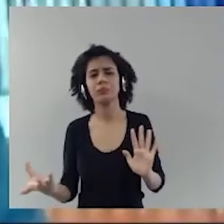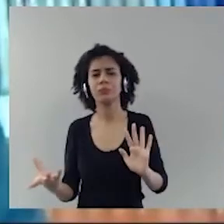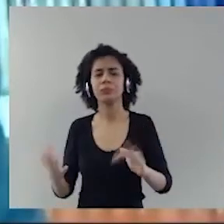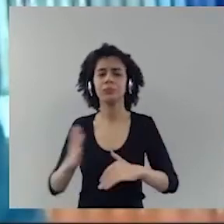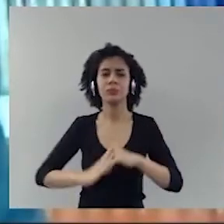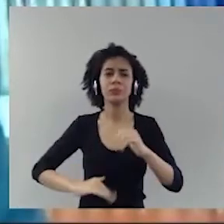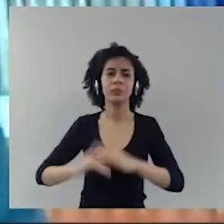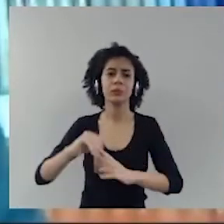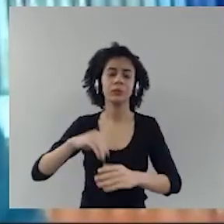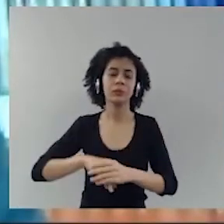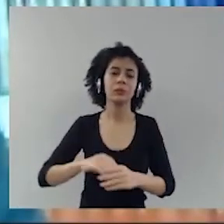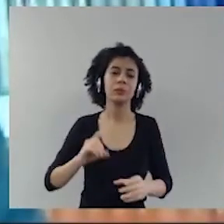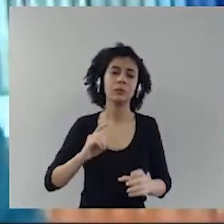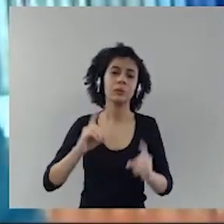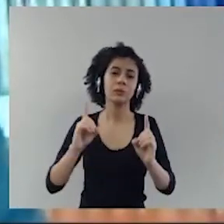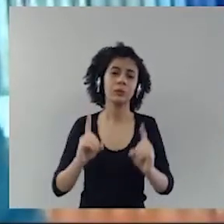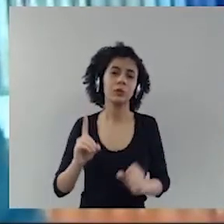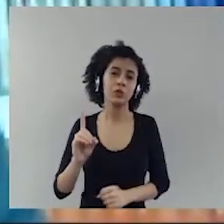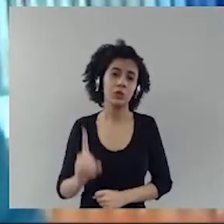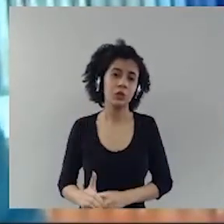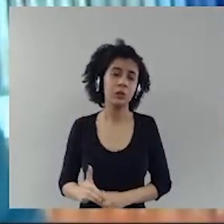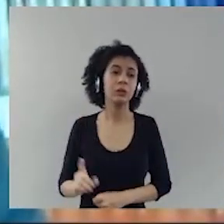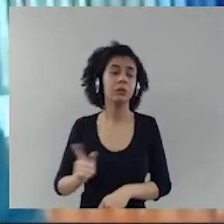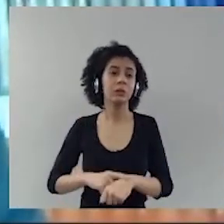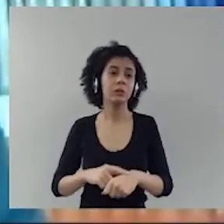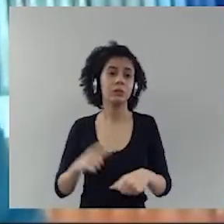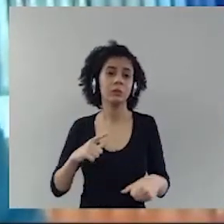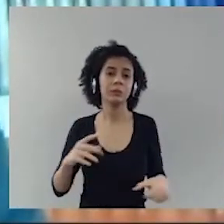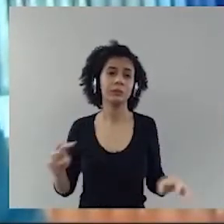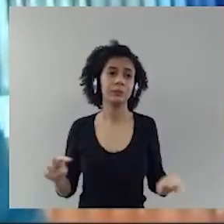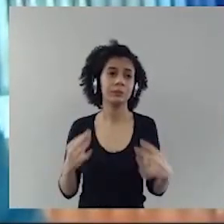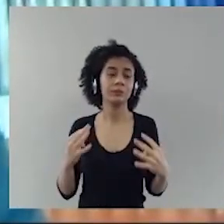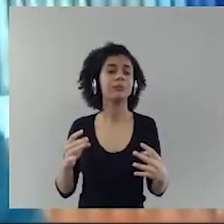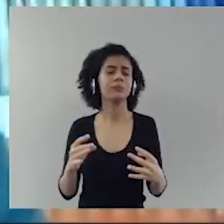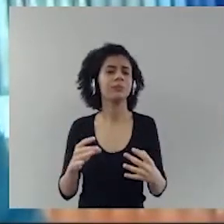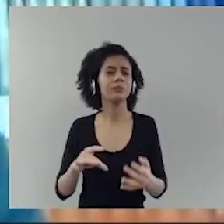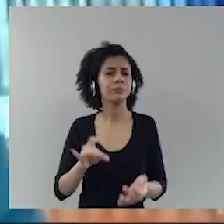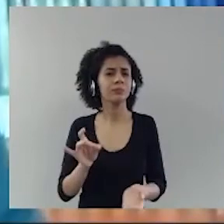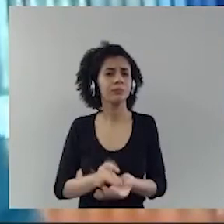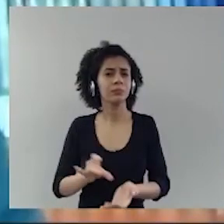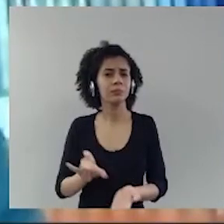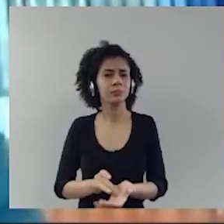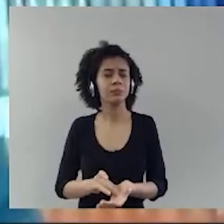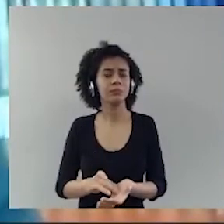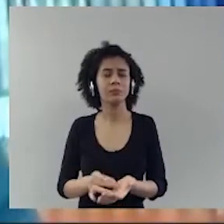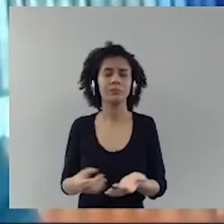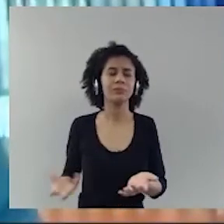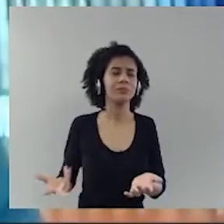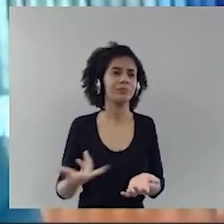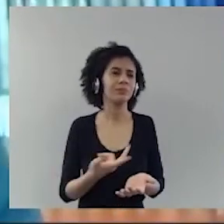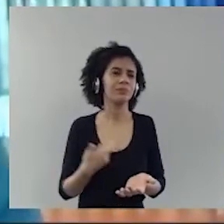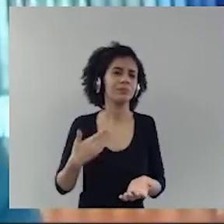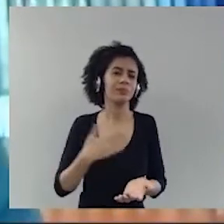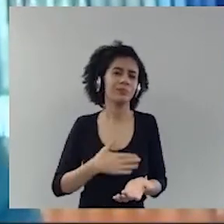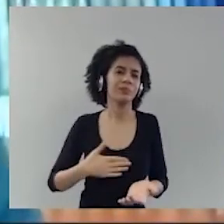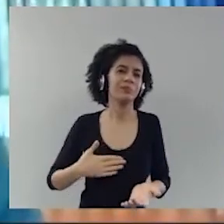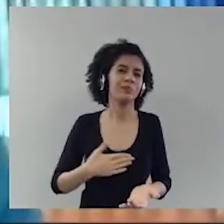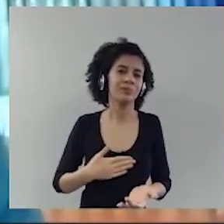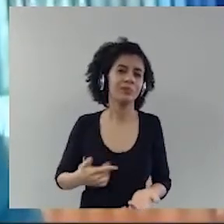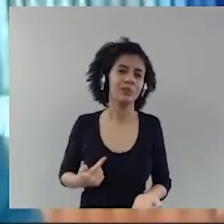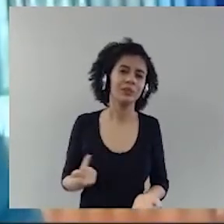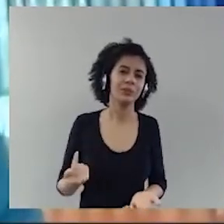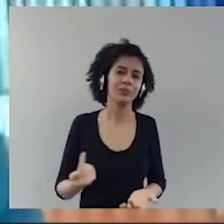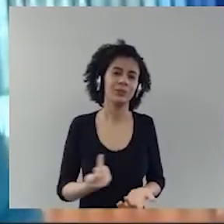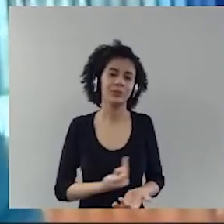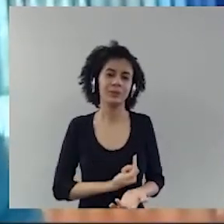profissionais do direito que neste momento nos assistem e realmente foi extremamente prazeroso para